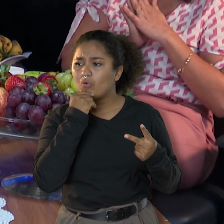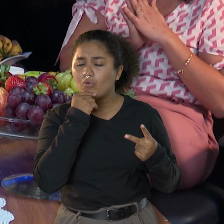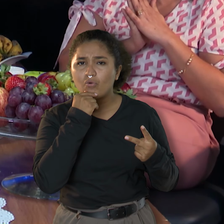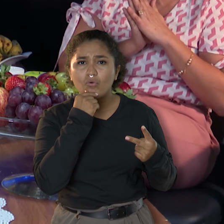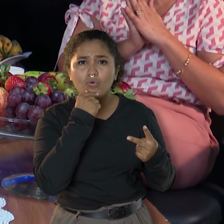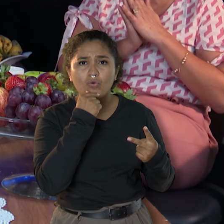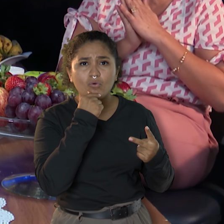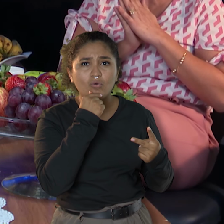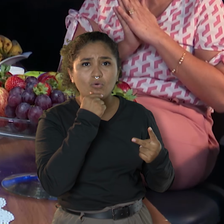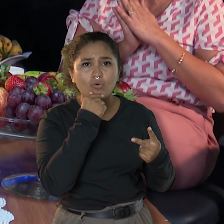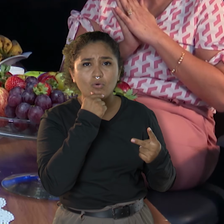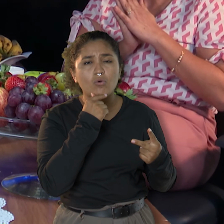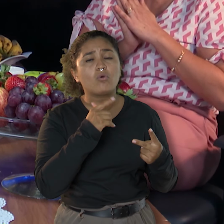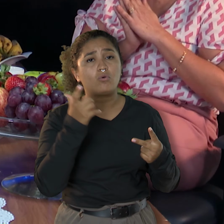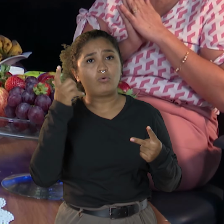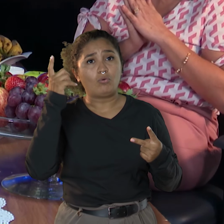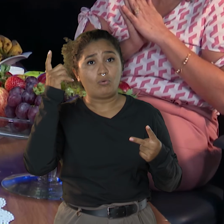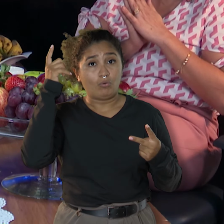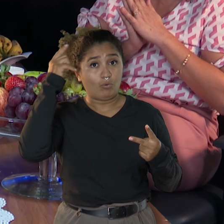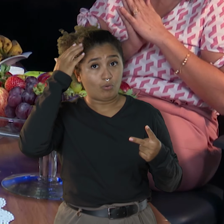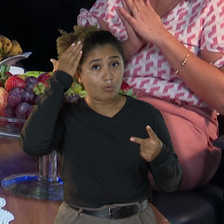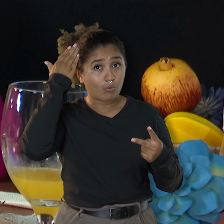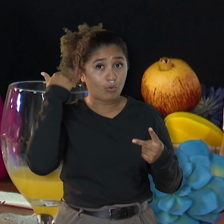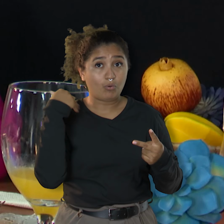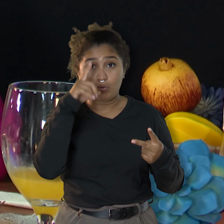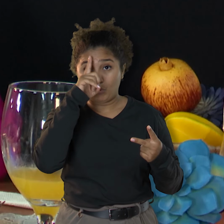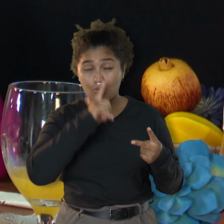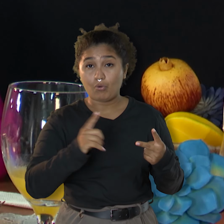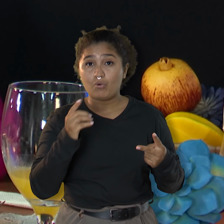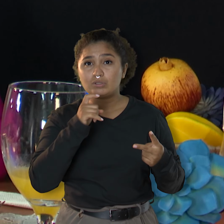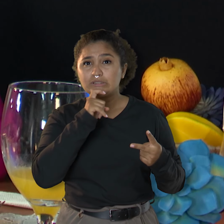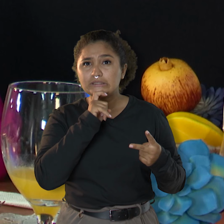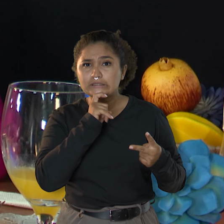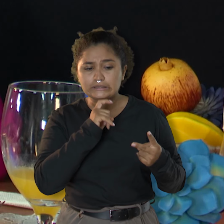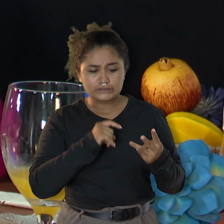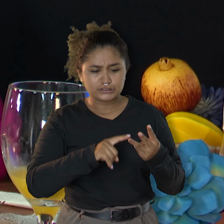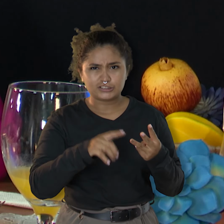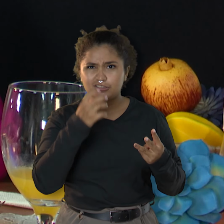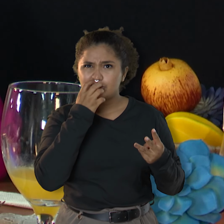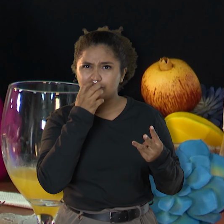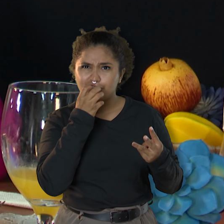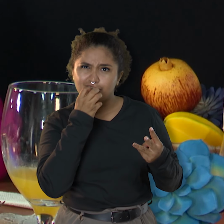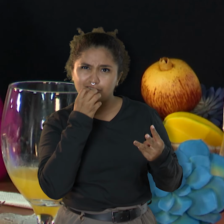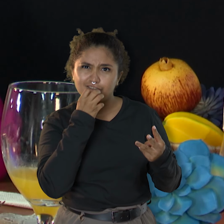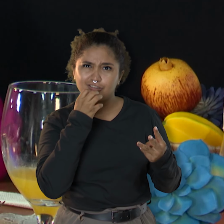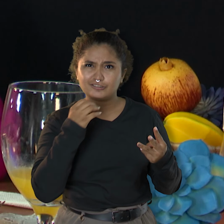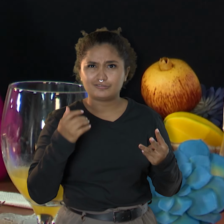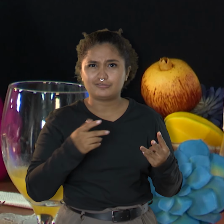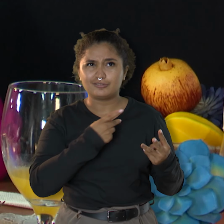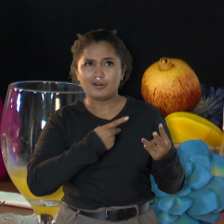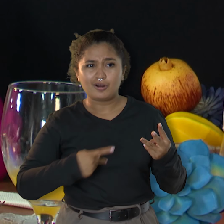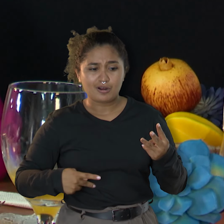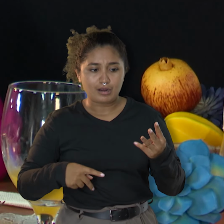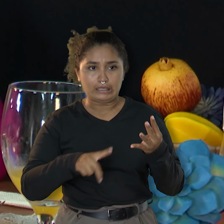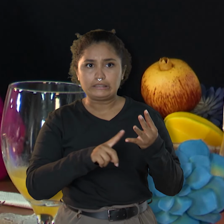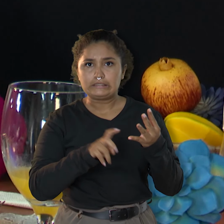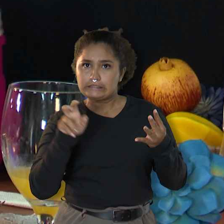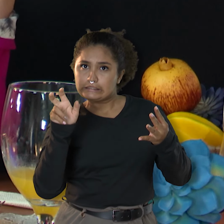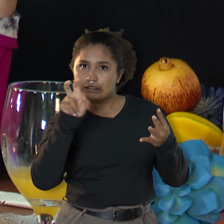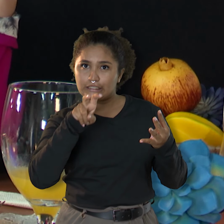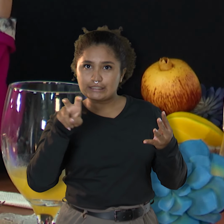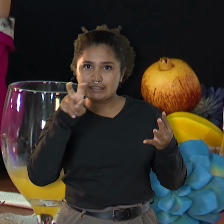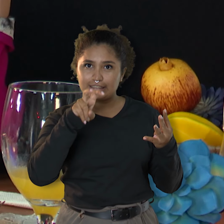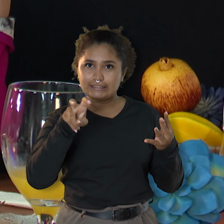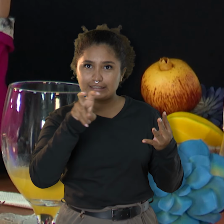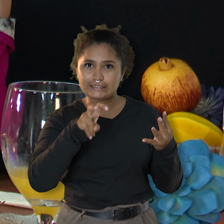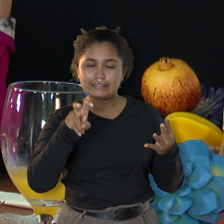Vai, fala aí. Loura Gelada. Loura Gelada, gente. Pitbull da presidência. Pitbull da presidência. Deixa eu lembrar. Naja, porque o primeiro... A